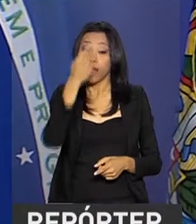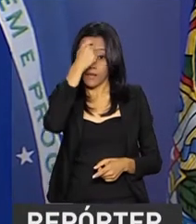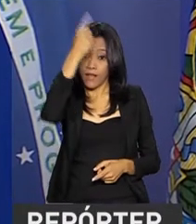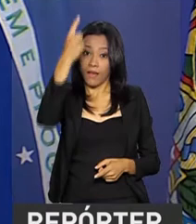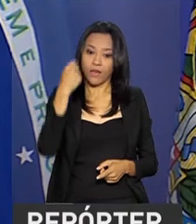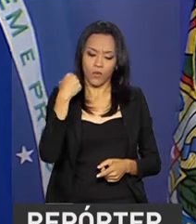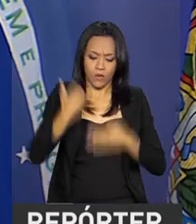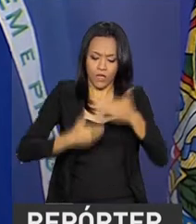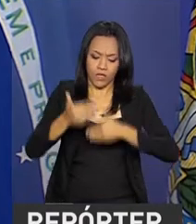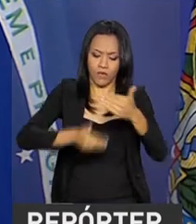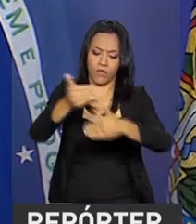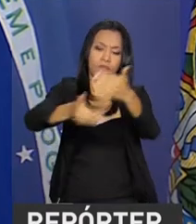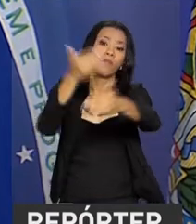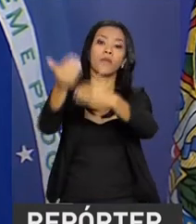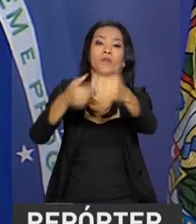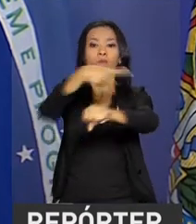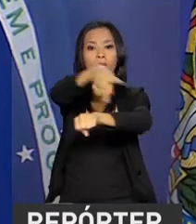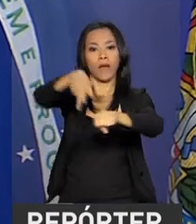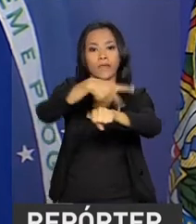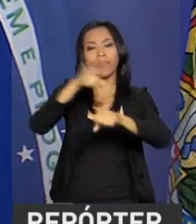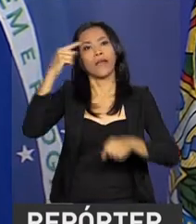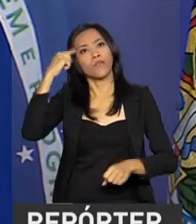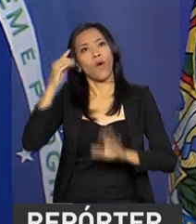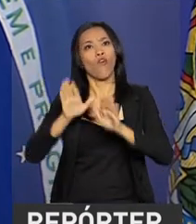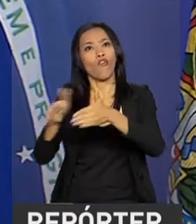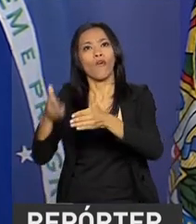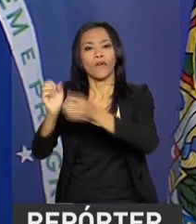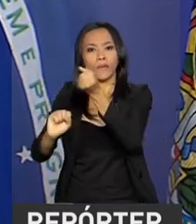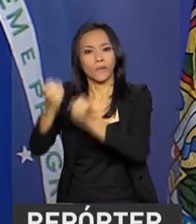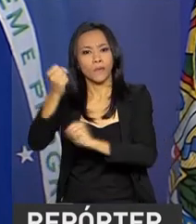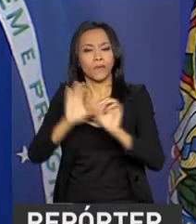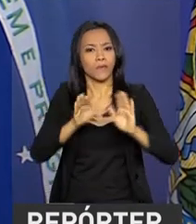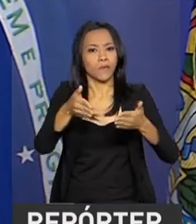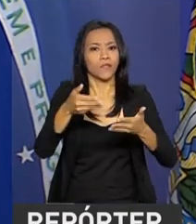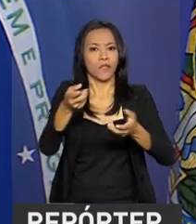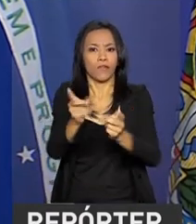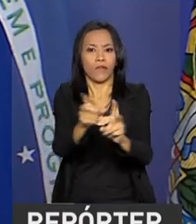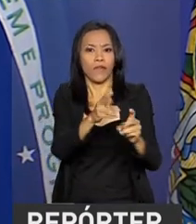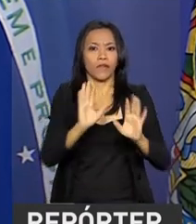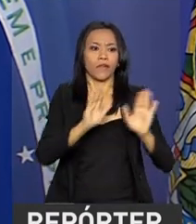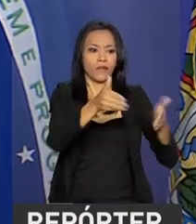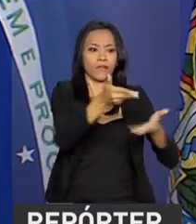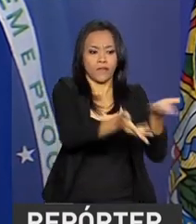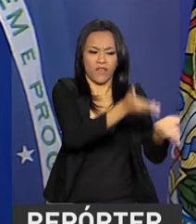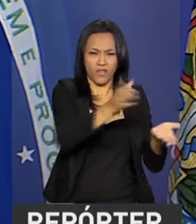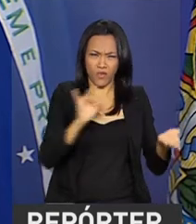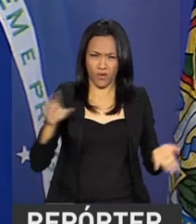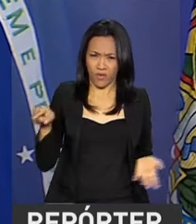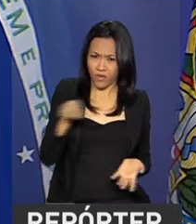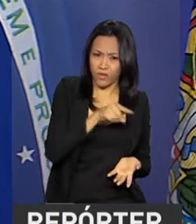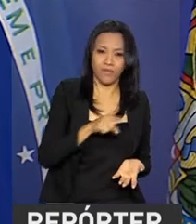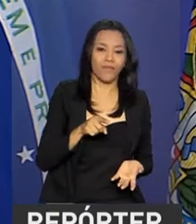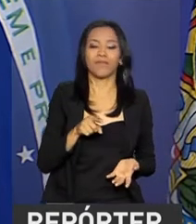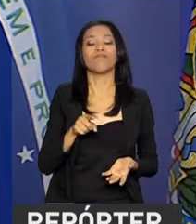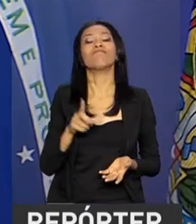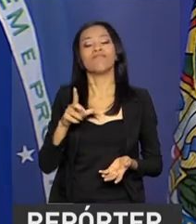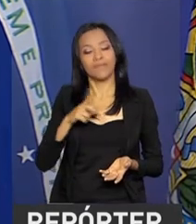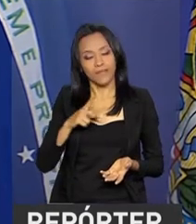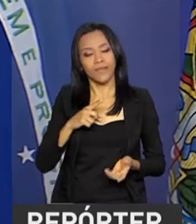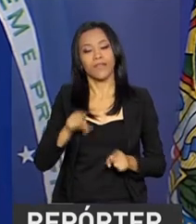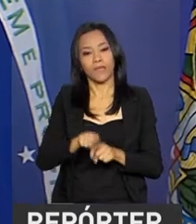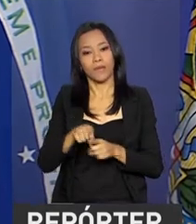desenvolvimento nacional se ancorava apenas na indústria, no comércio, nos serviços e não exatamente na educação. E